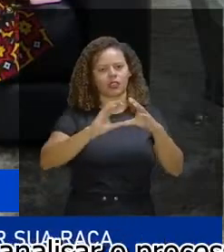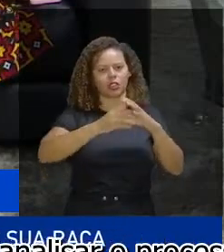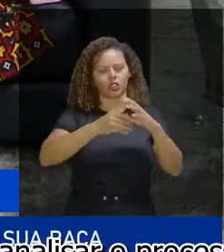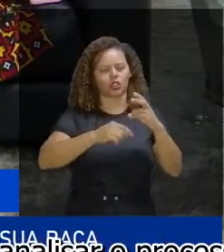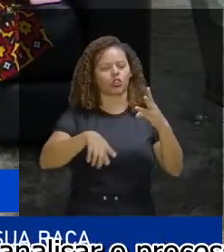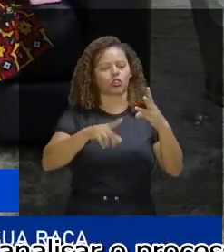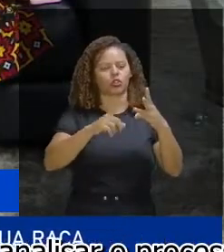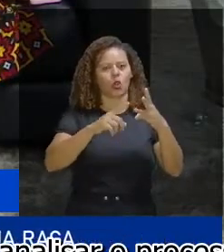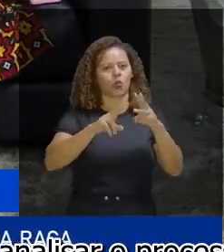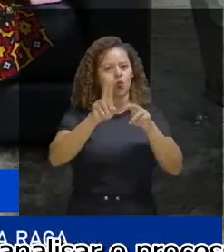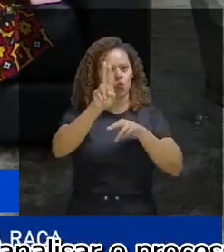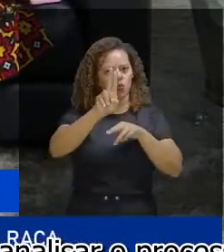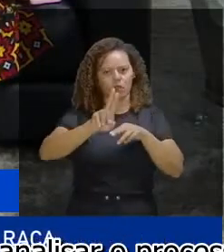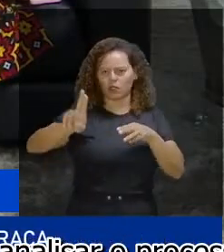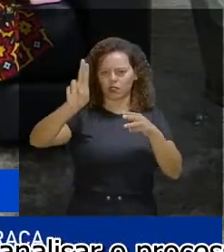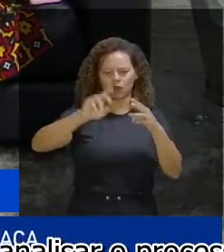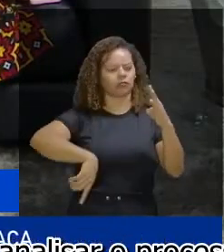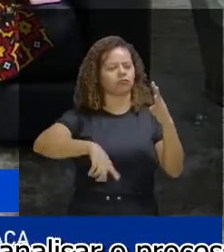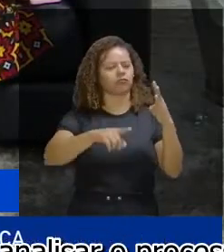pessoas da universidade,